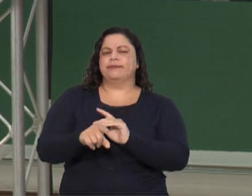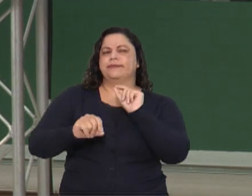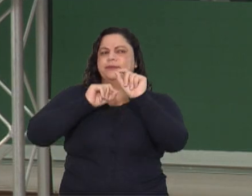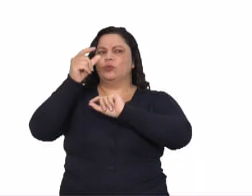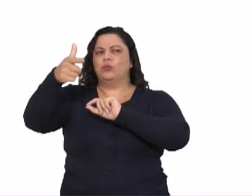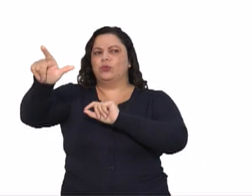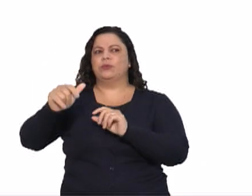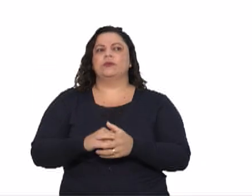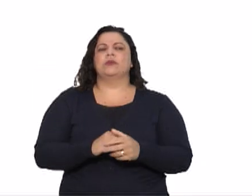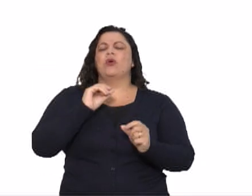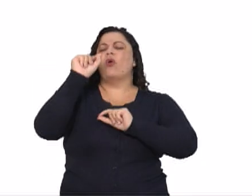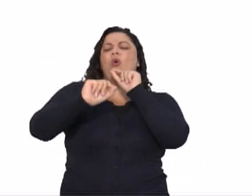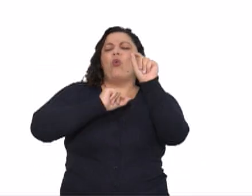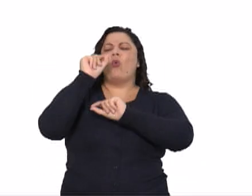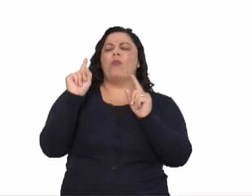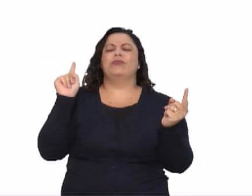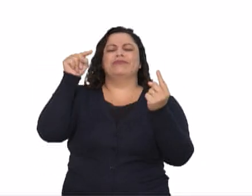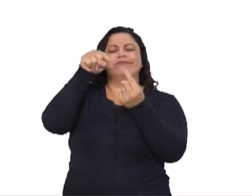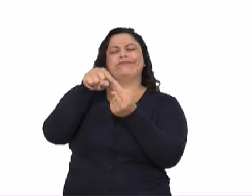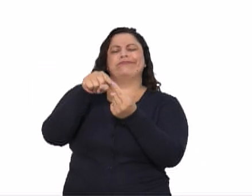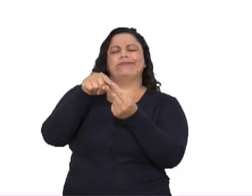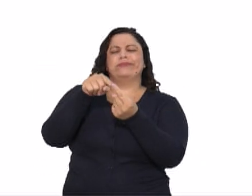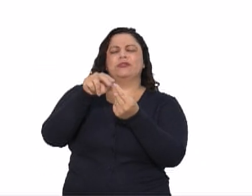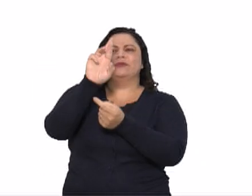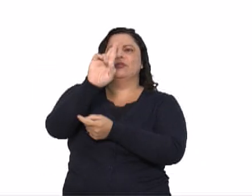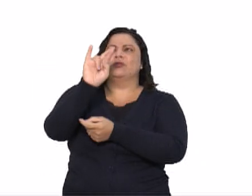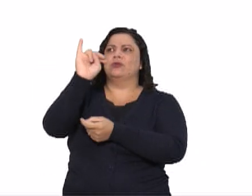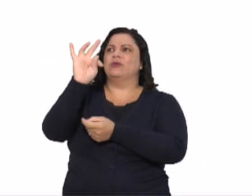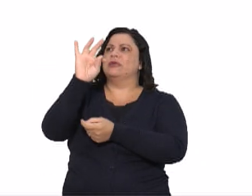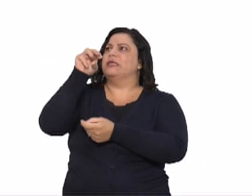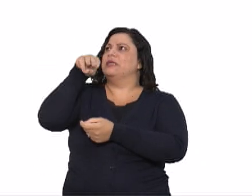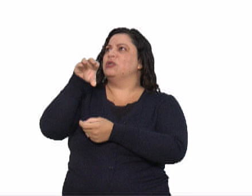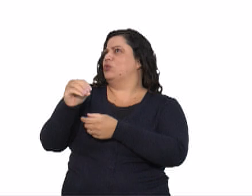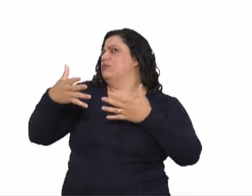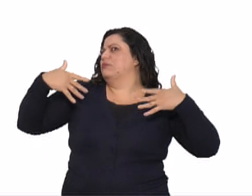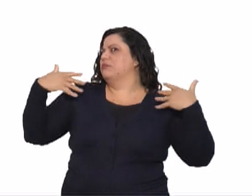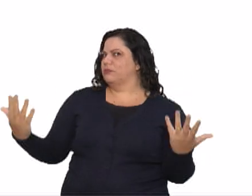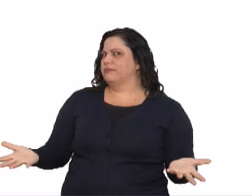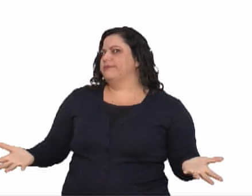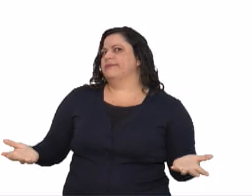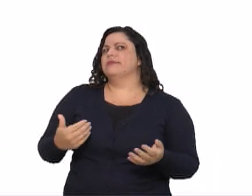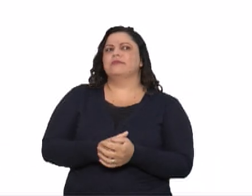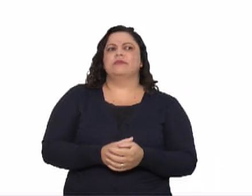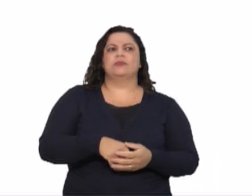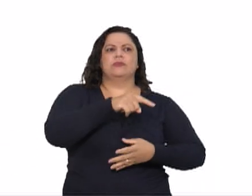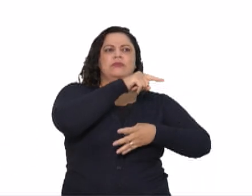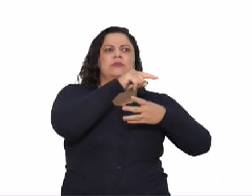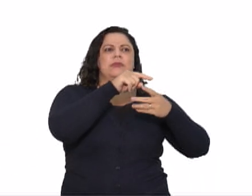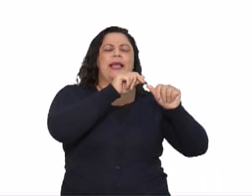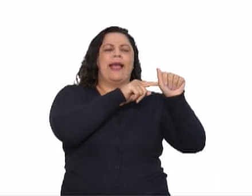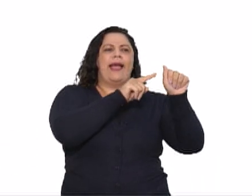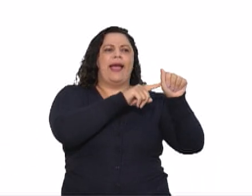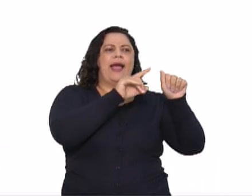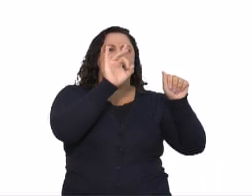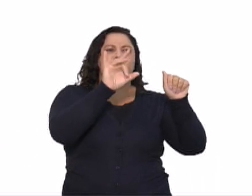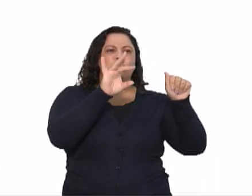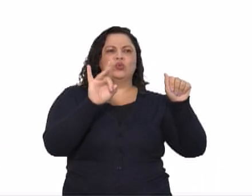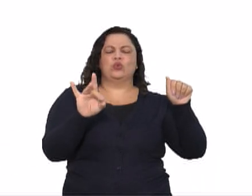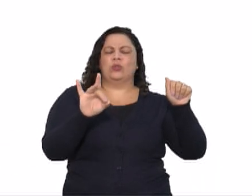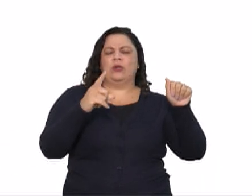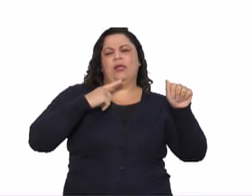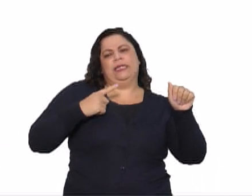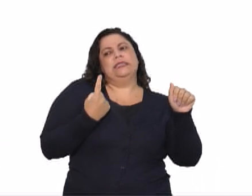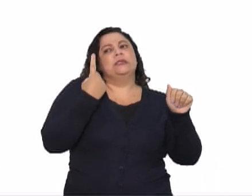ritmo? A. Só existe um ritmo em compasso 4x4 e todas as